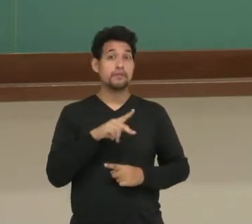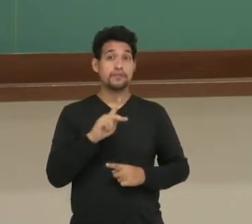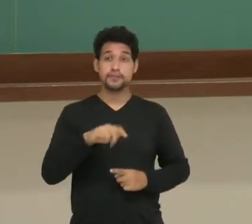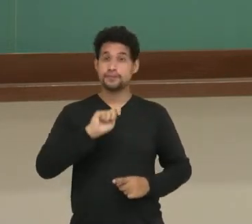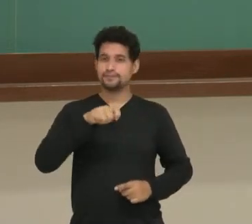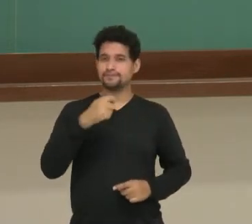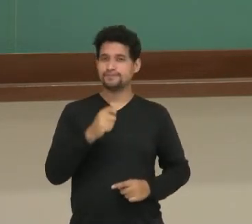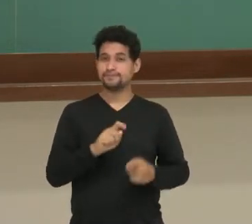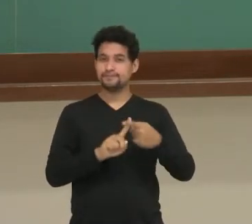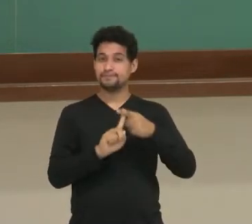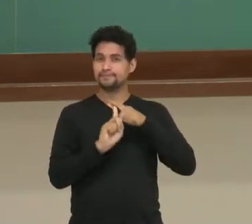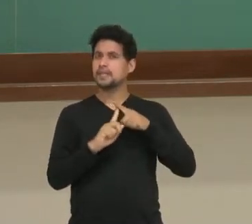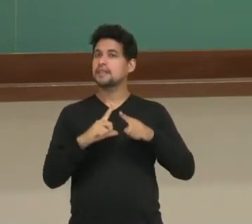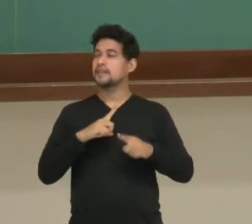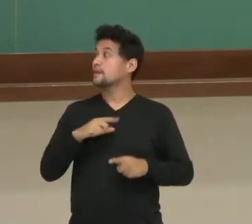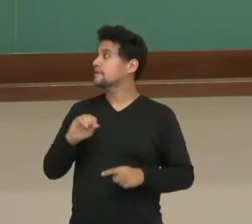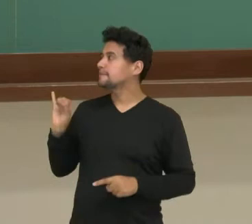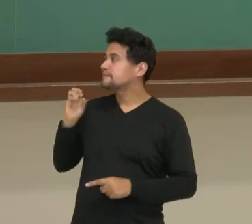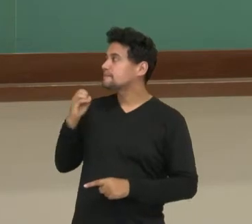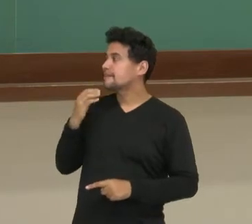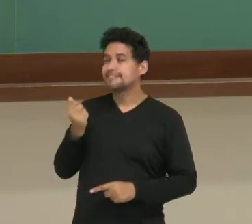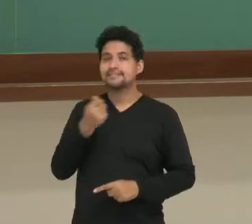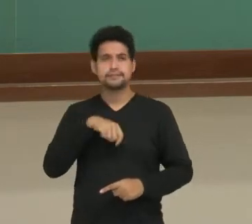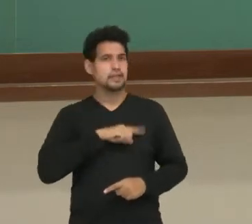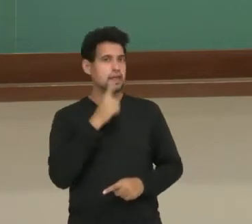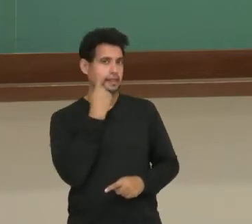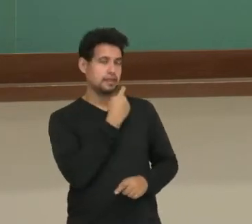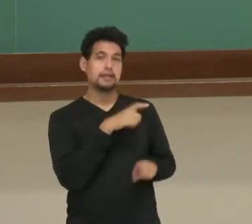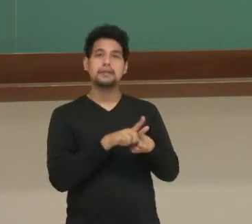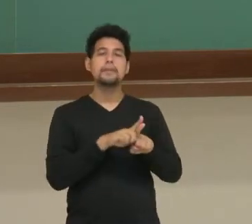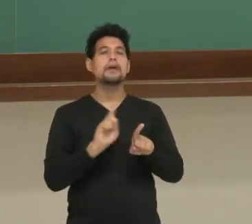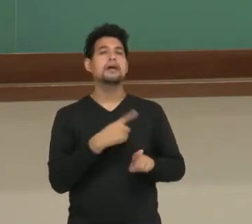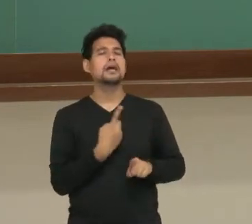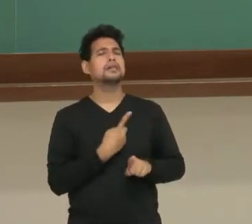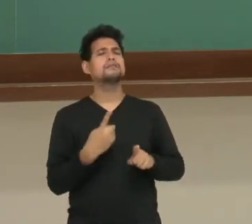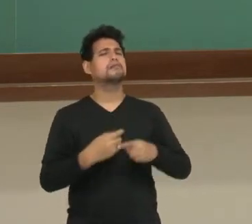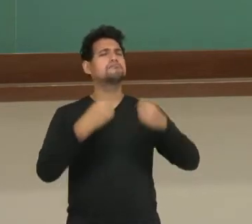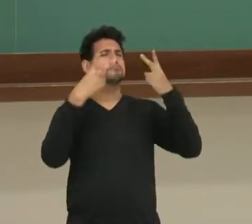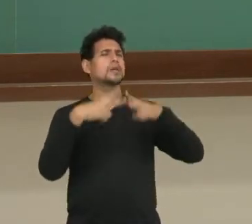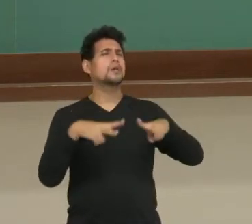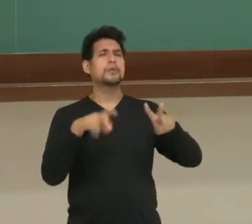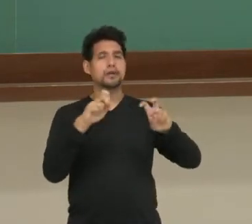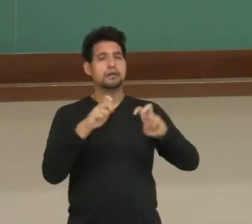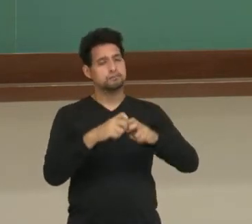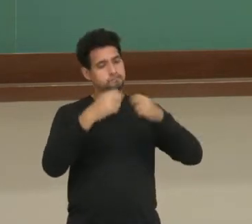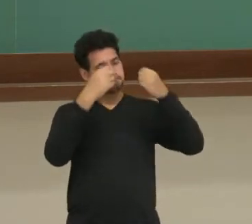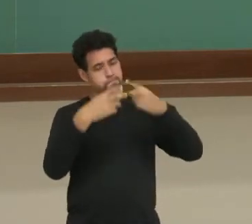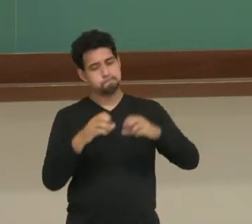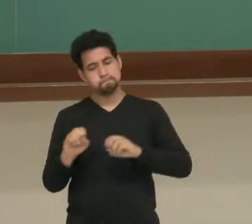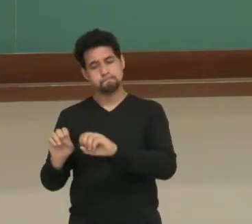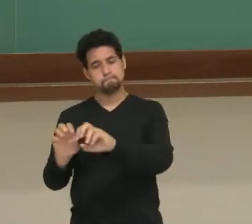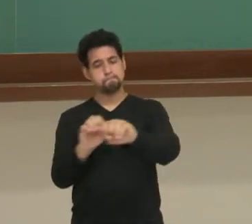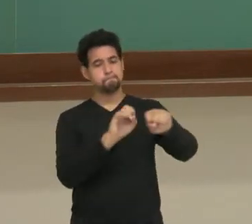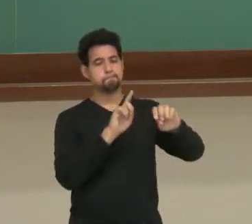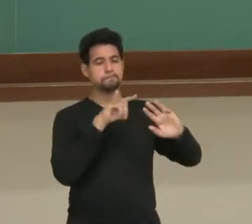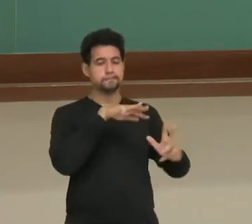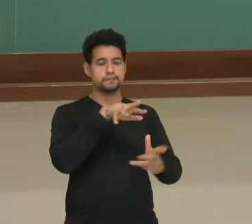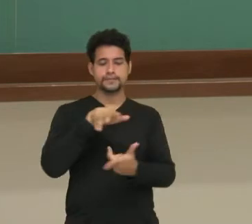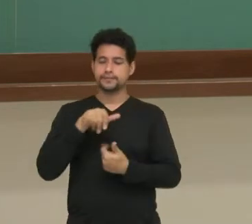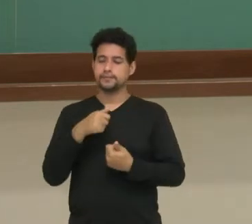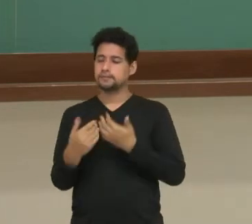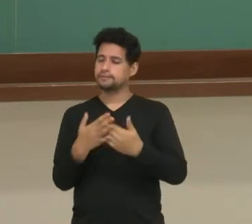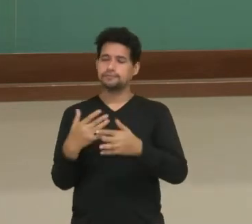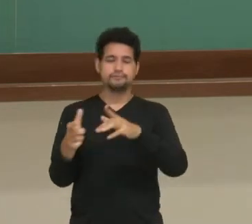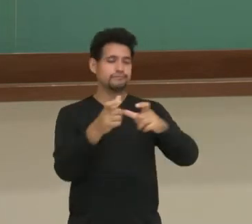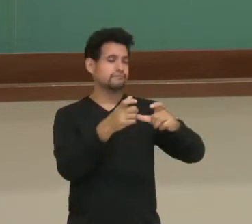Andrew, aqui nós temos o Kelvin e juntos vamos levar até onde quer que você esteja um pouquinho da geografia, aonde quer que você